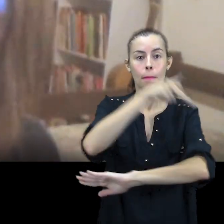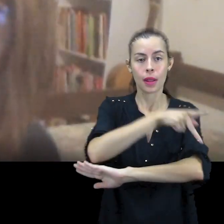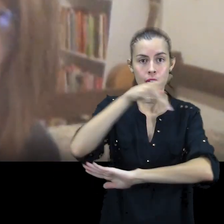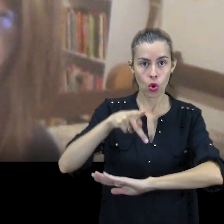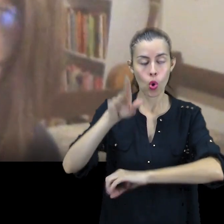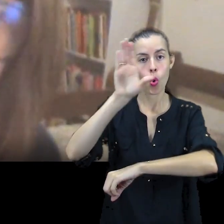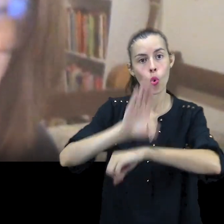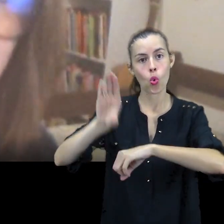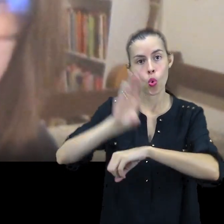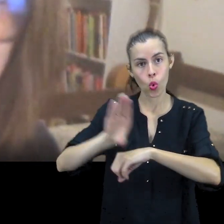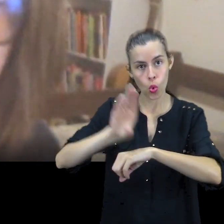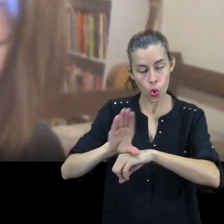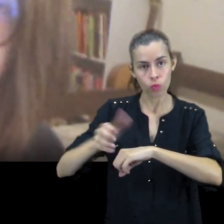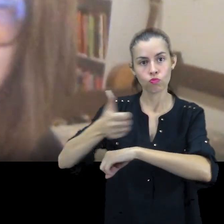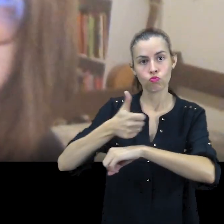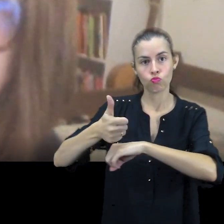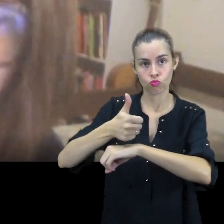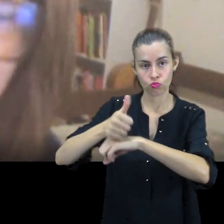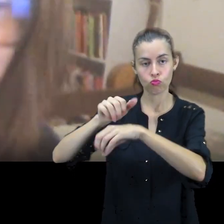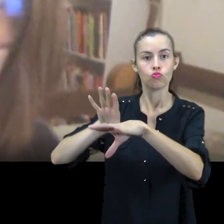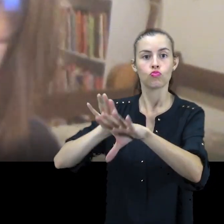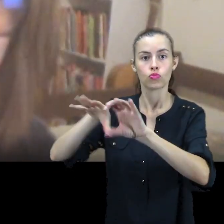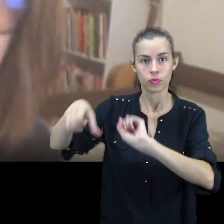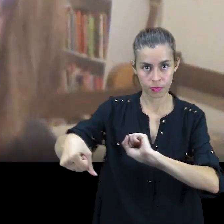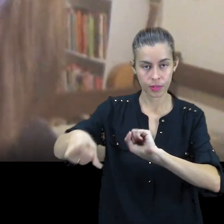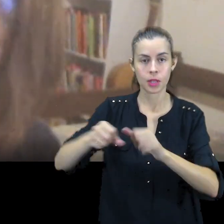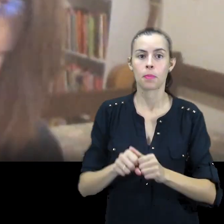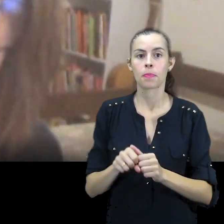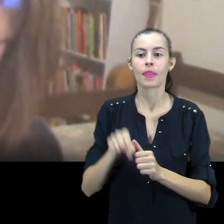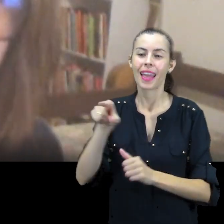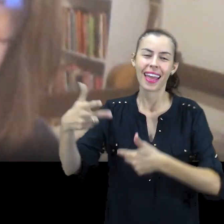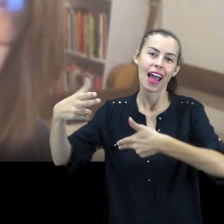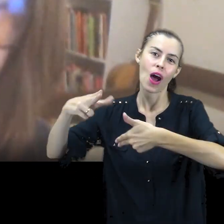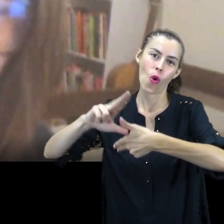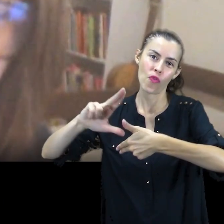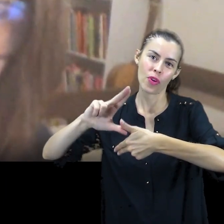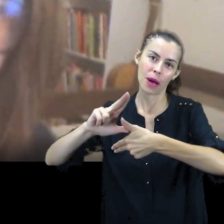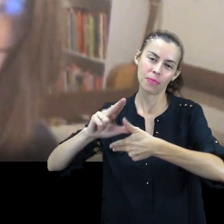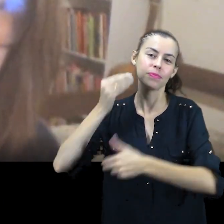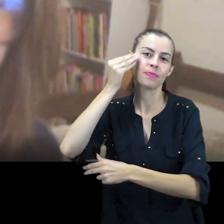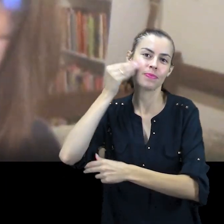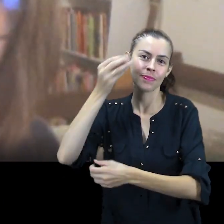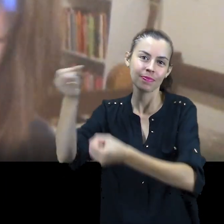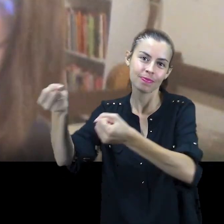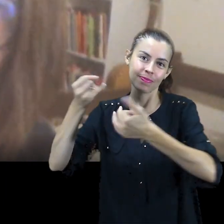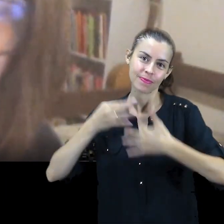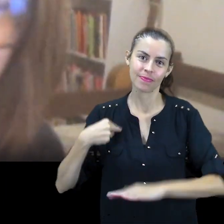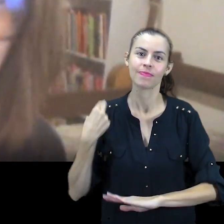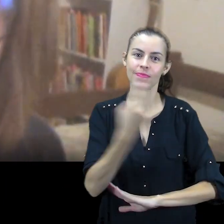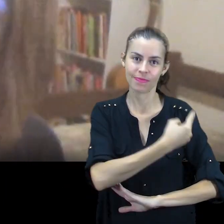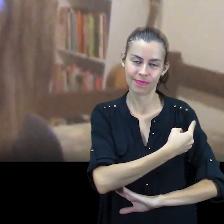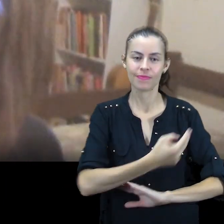Curriculares Nacionais para a Inclusão da Extensão e da Formação para a Cidadania nos projetos pedagógicos dos cursos de